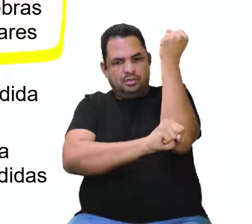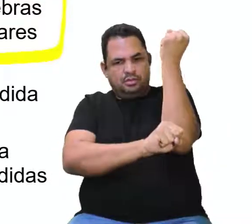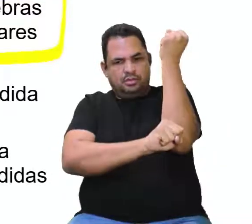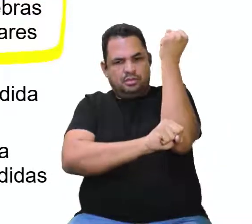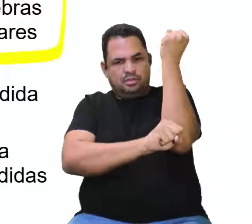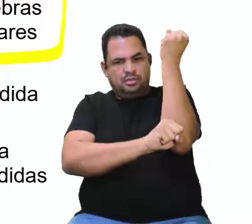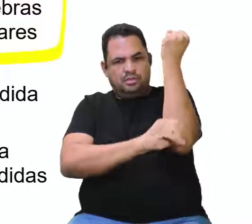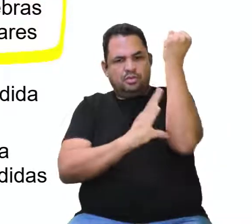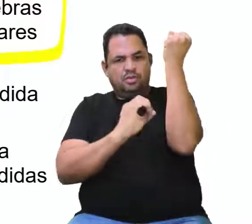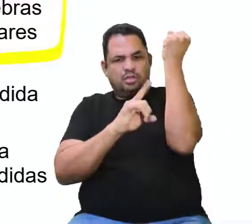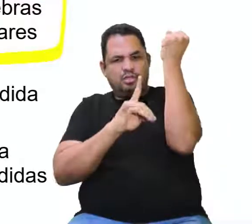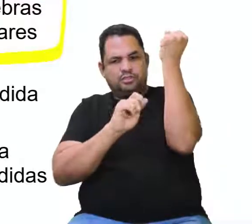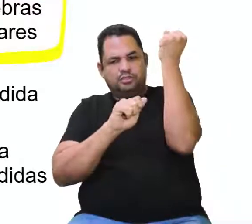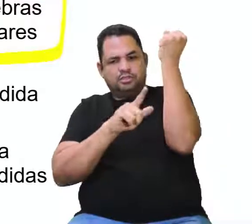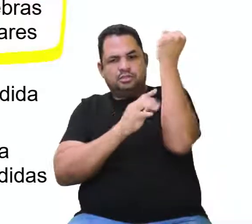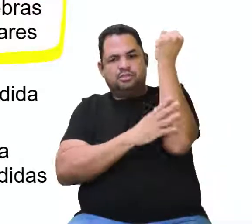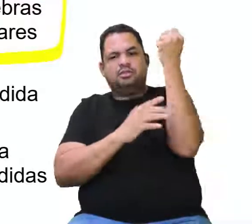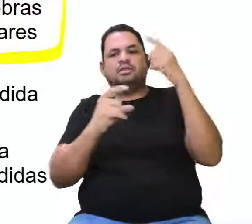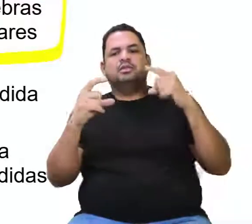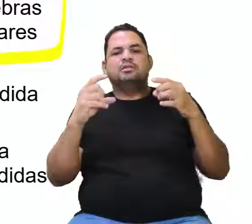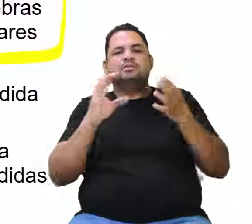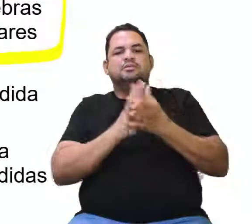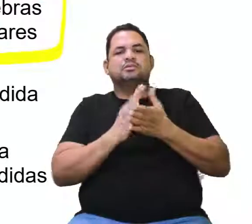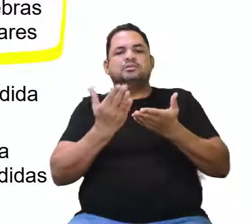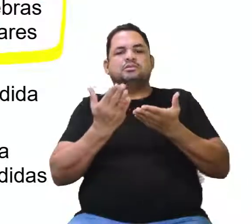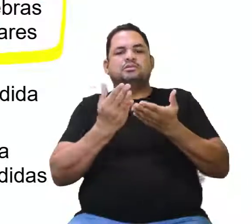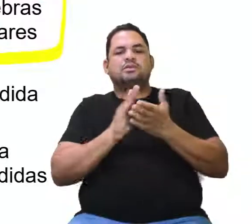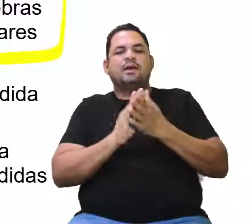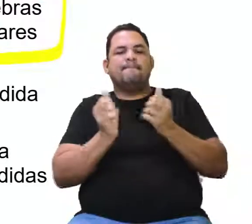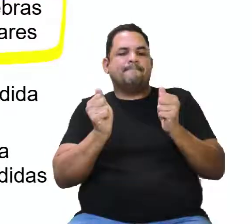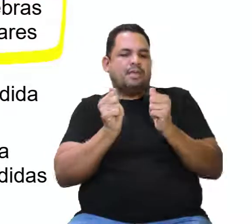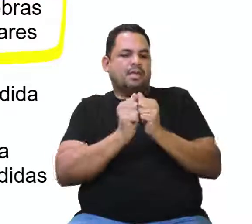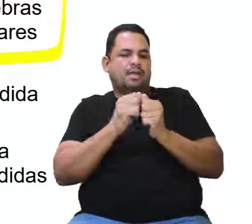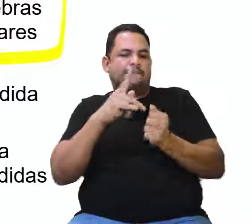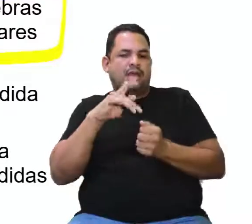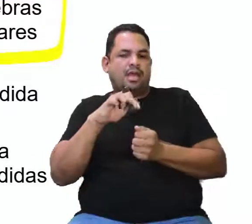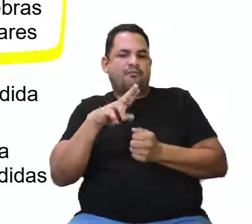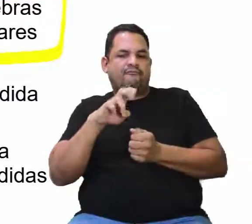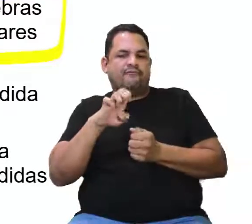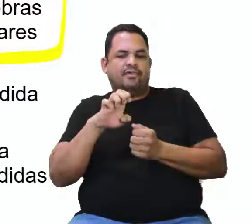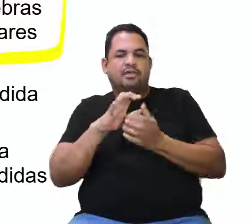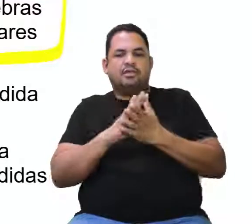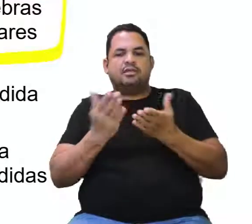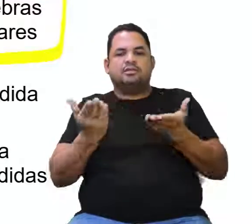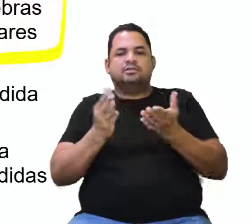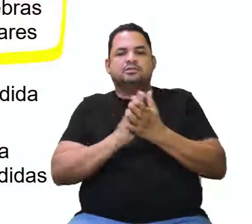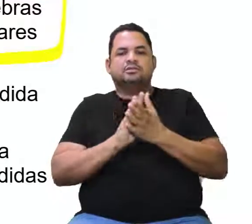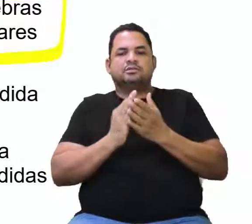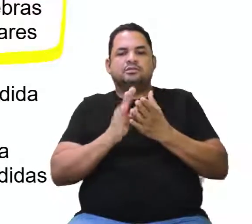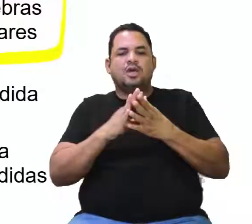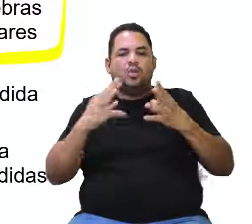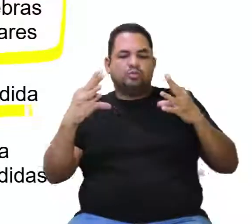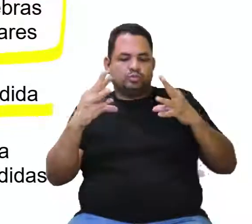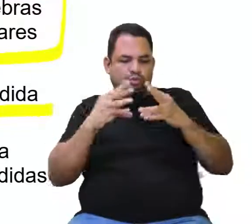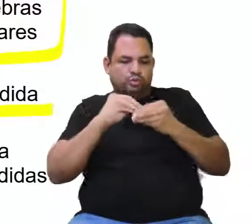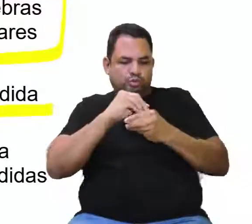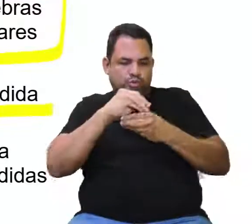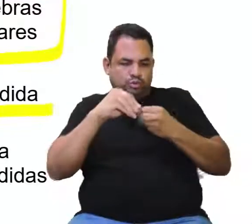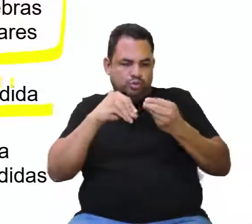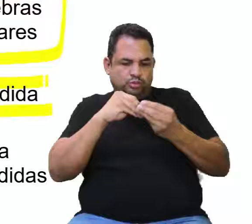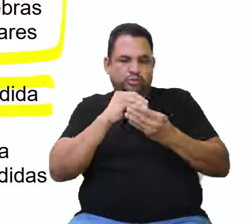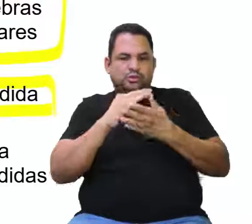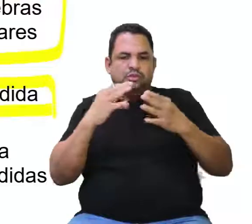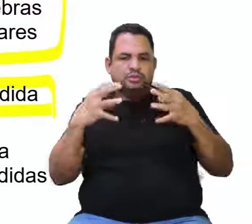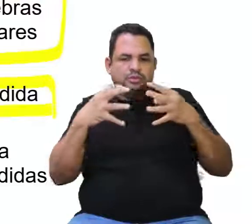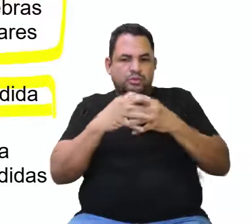a coquígea, né, que vai estar associada ali à região da pelve. Essas vértebras, elas são fundidas. O que